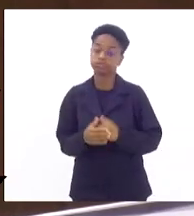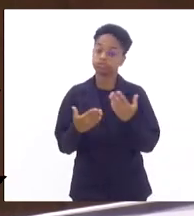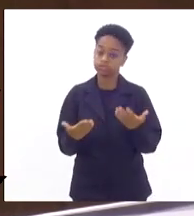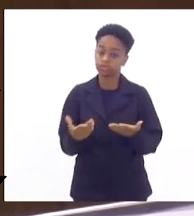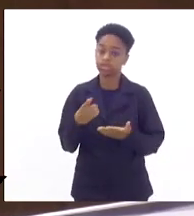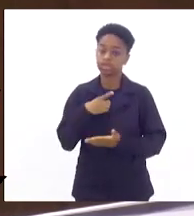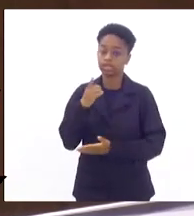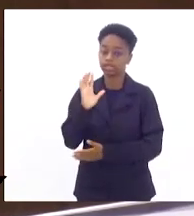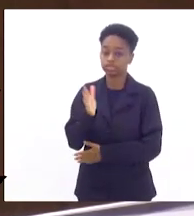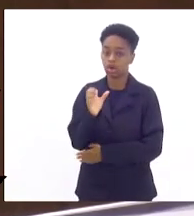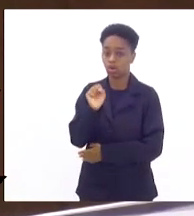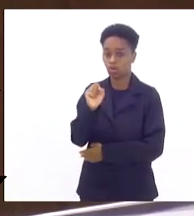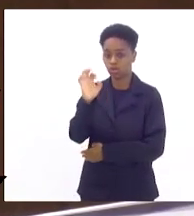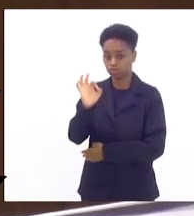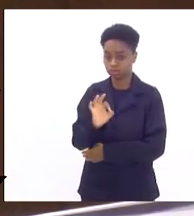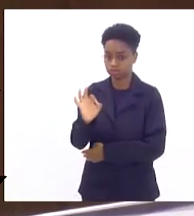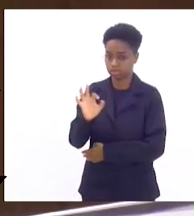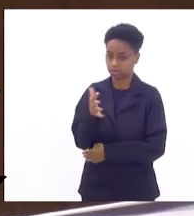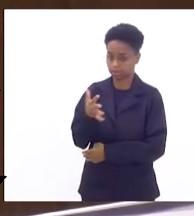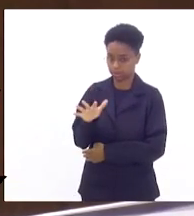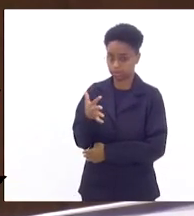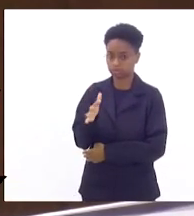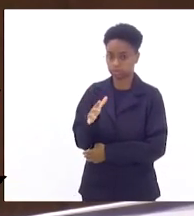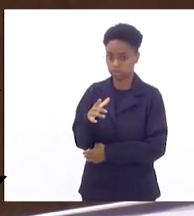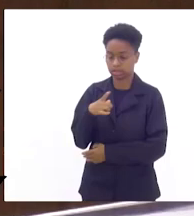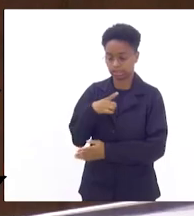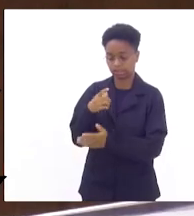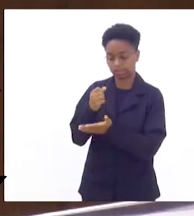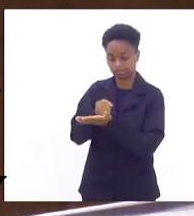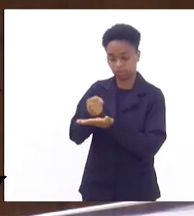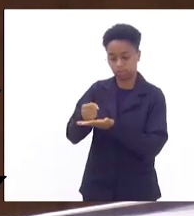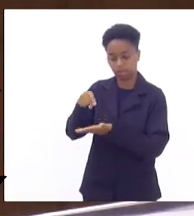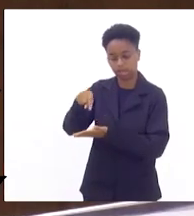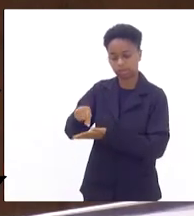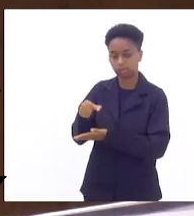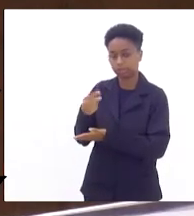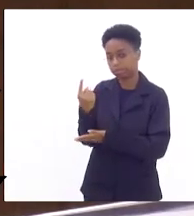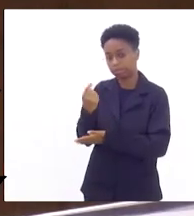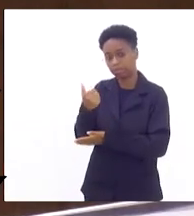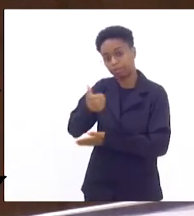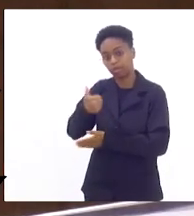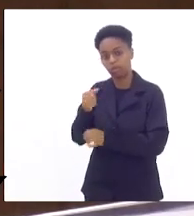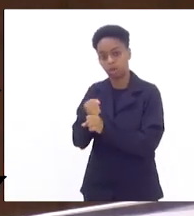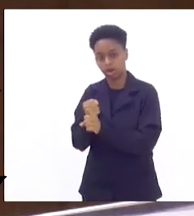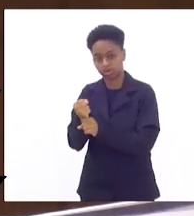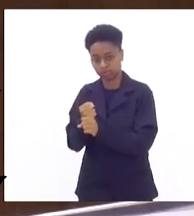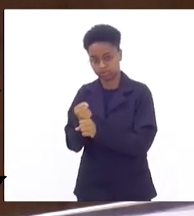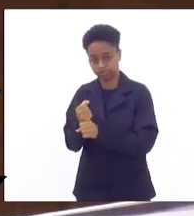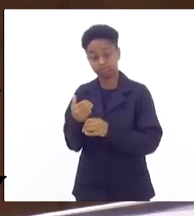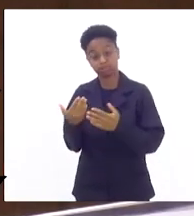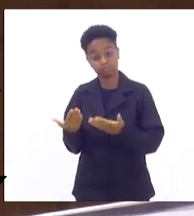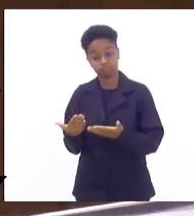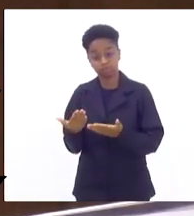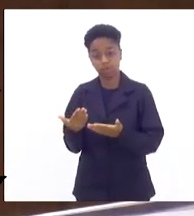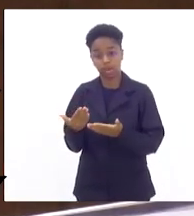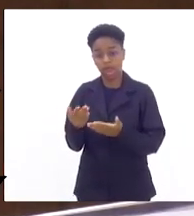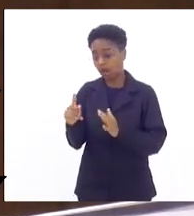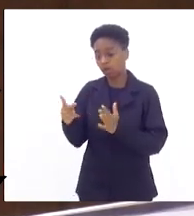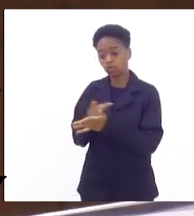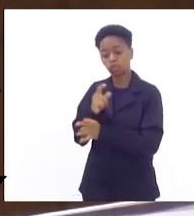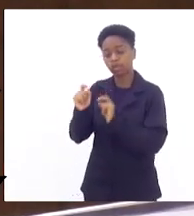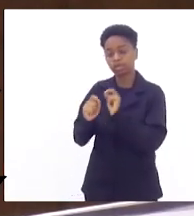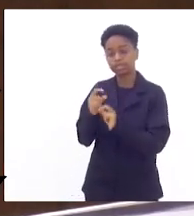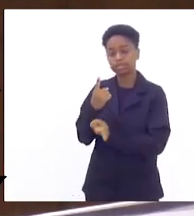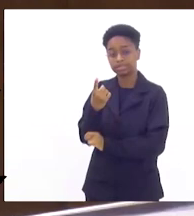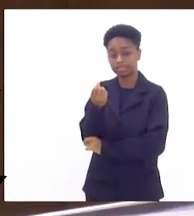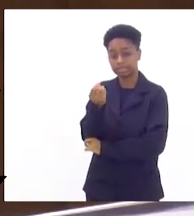aí 8%, mais ou menos, de um contrato de 35 anos nesse primeiro ano. O que, que visou esses primeiros 160 milhões?